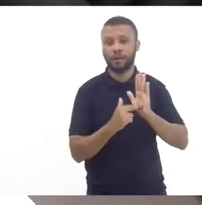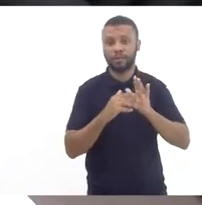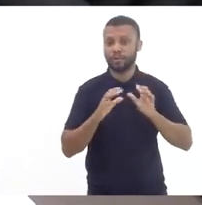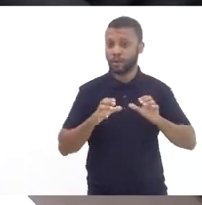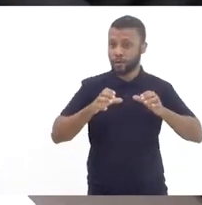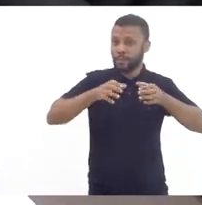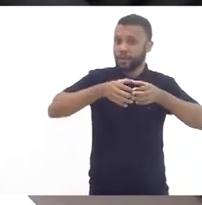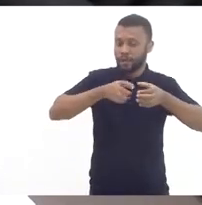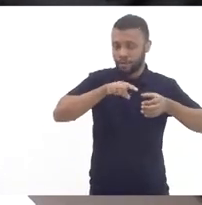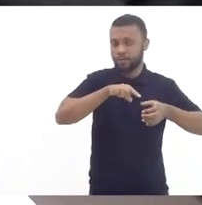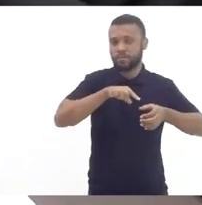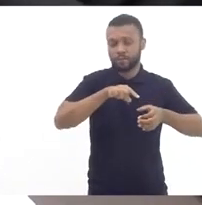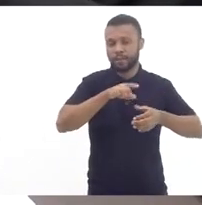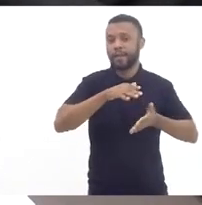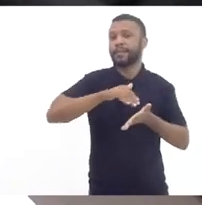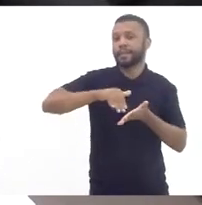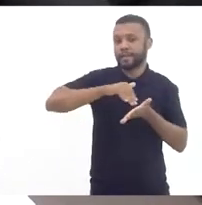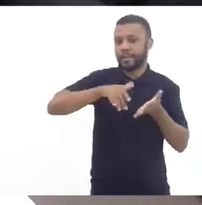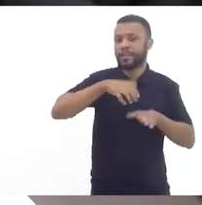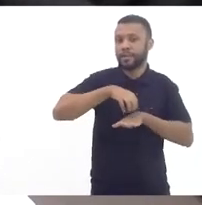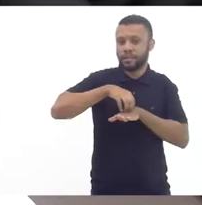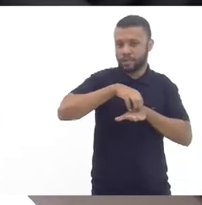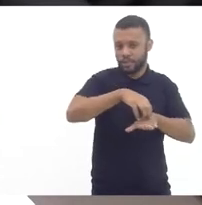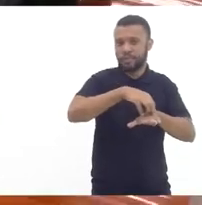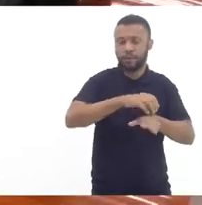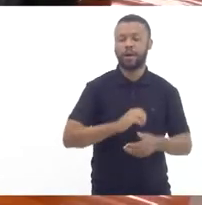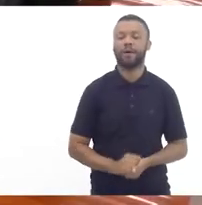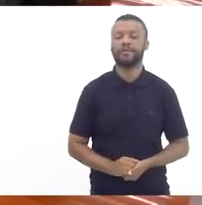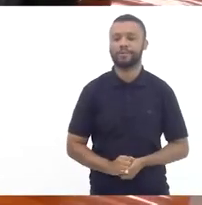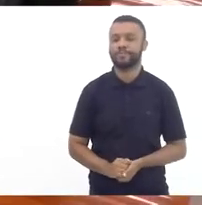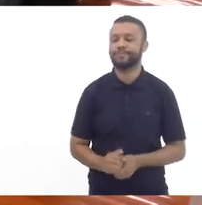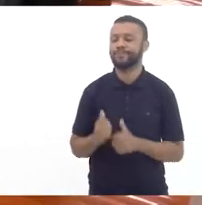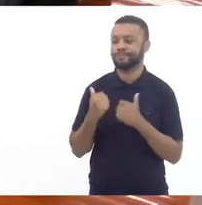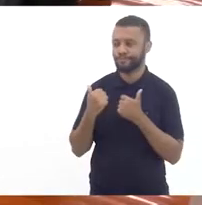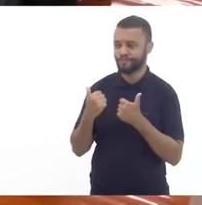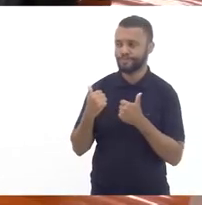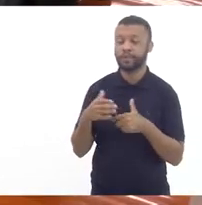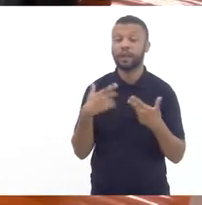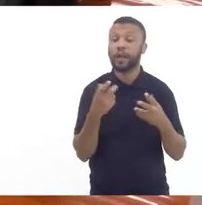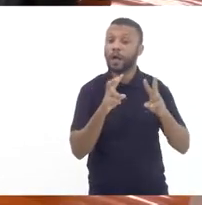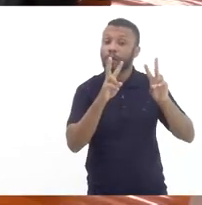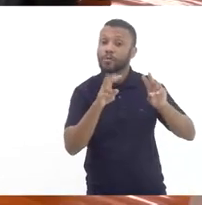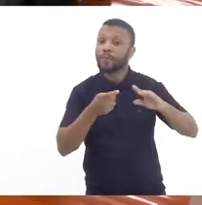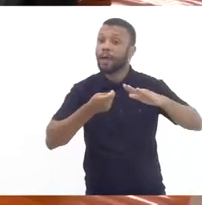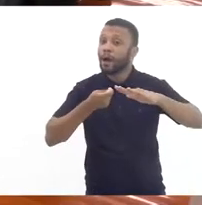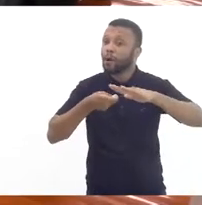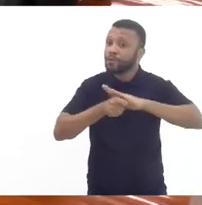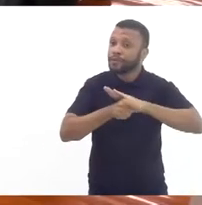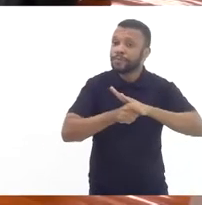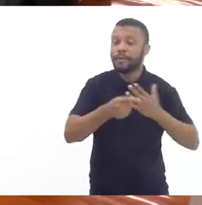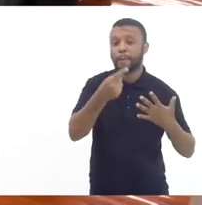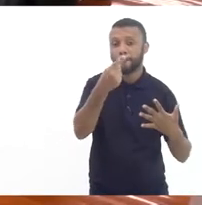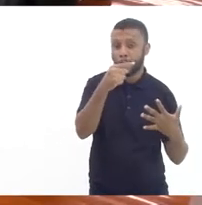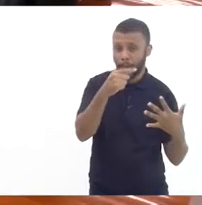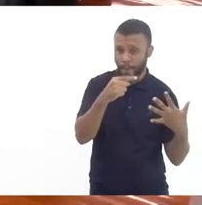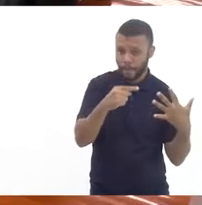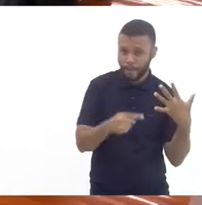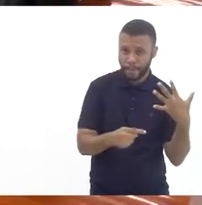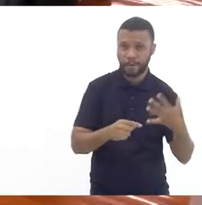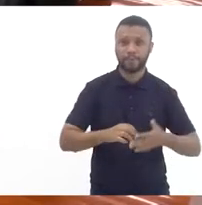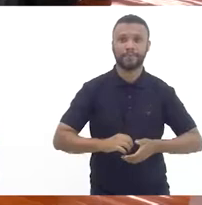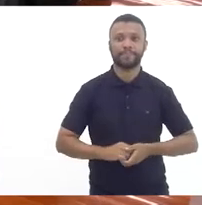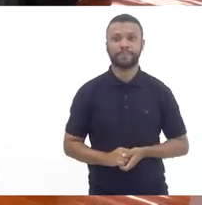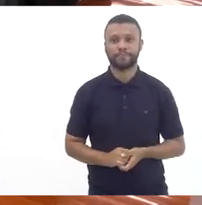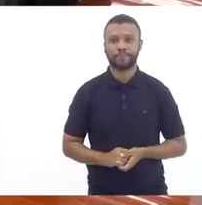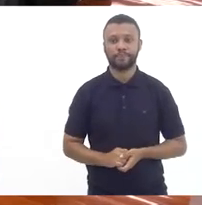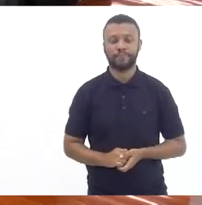eu queria ouvir. Essa multa foi revistada, foi? Isso em relação aos investimentos. E